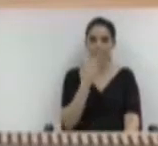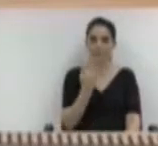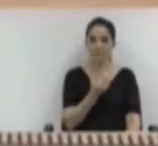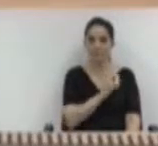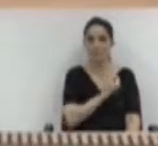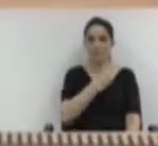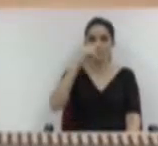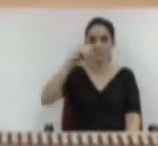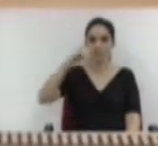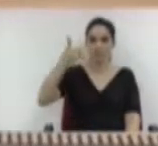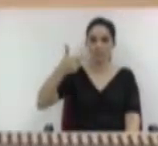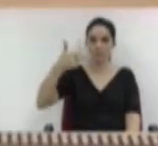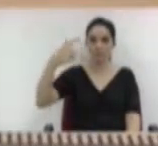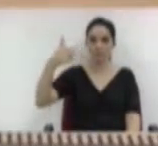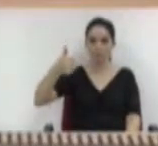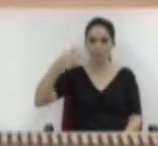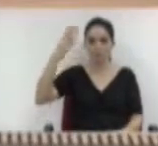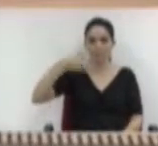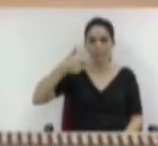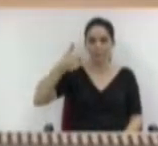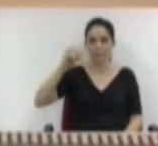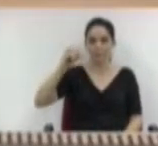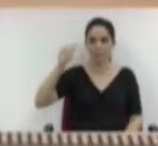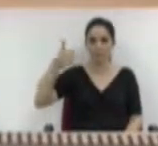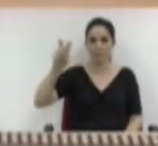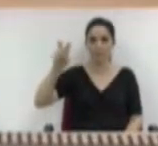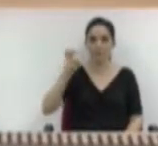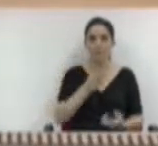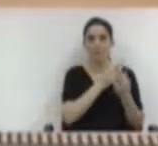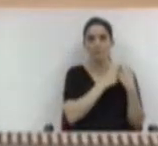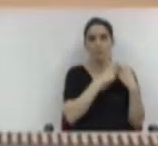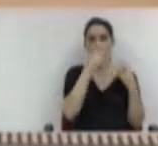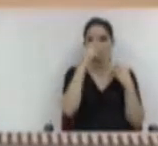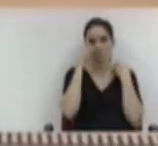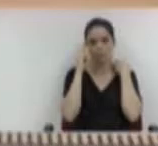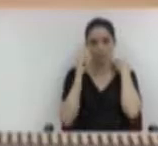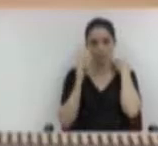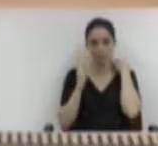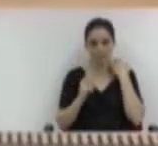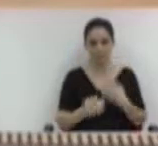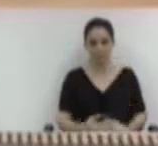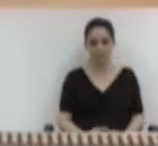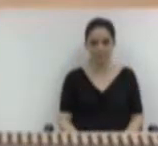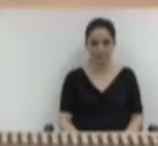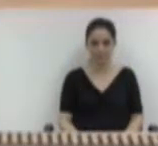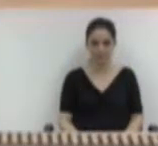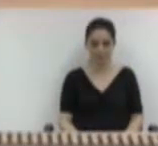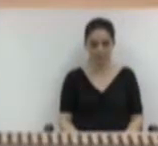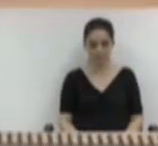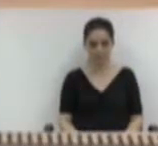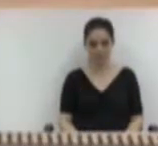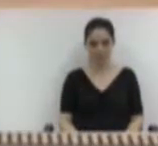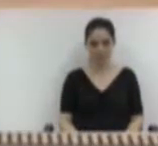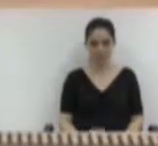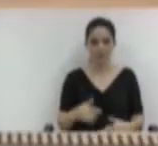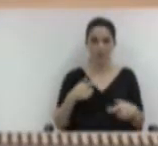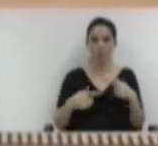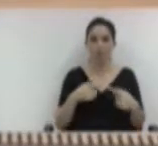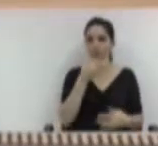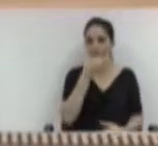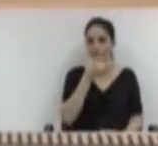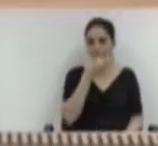Requerimento 921/2015. Autor, vereador doutor Júlio. Requerimento 921 está